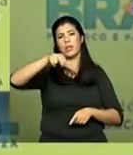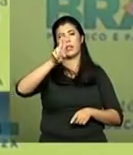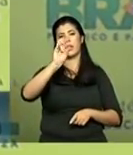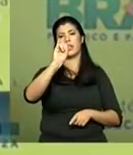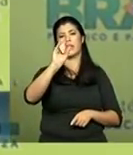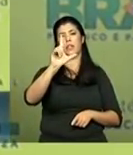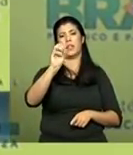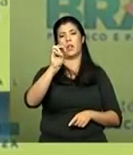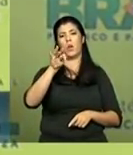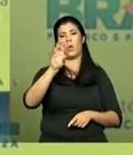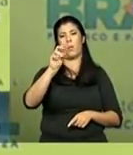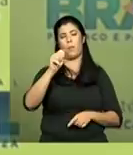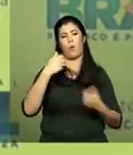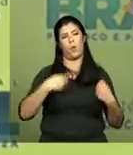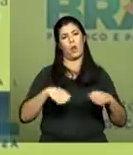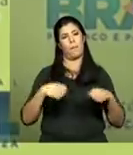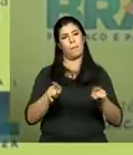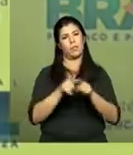atenção especializada.